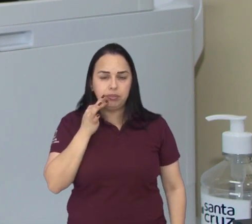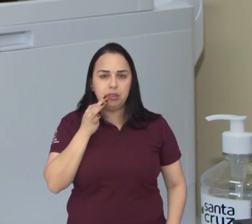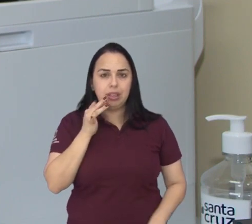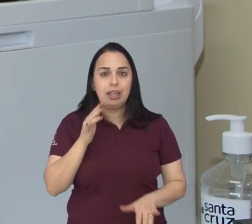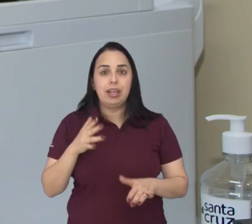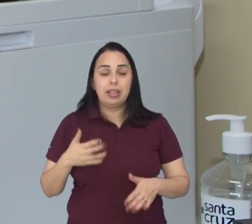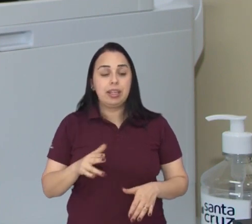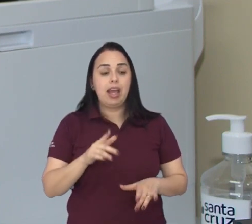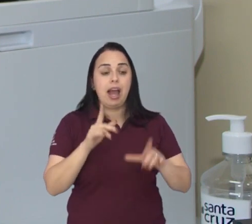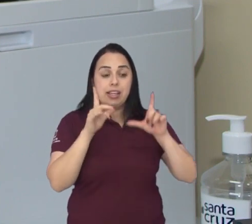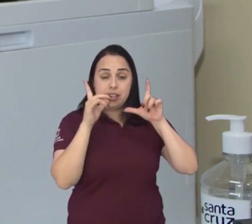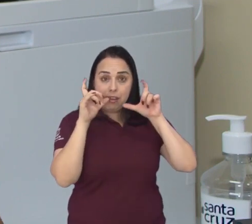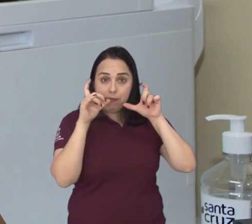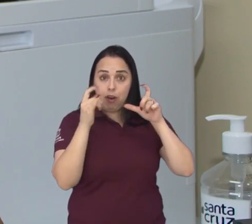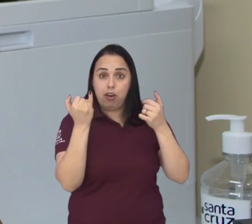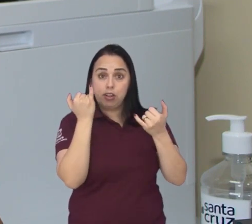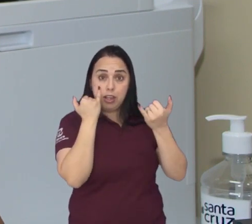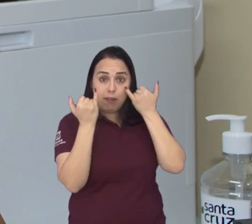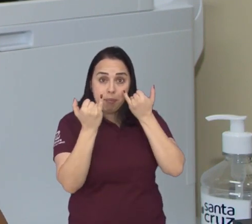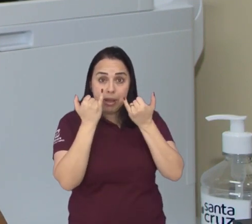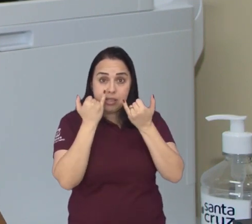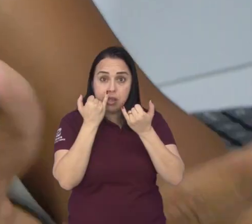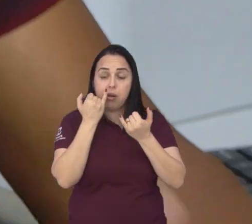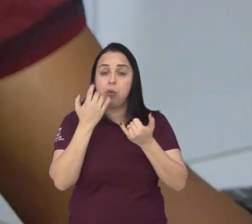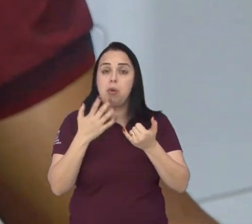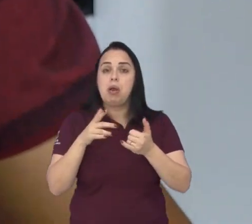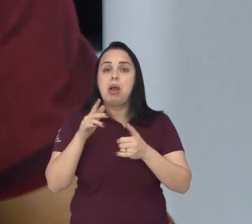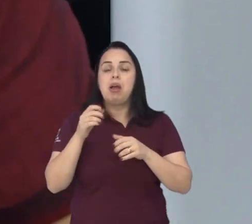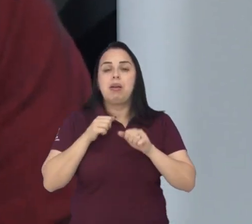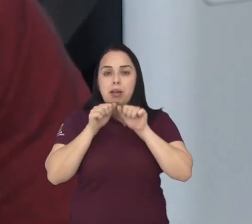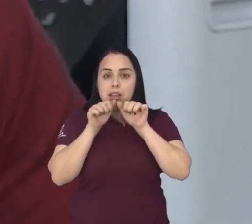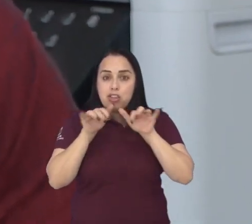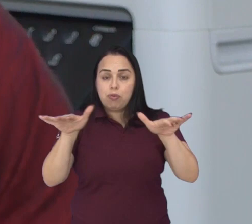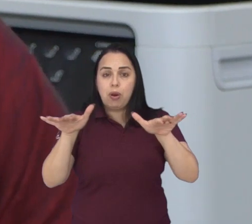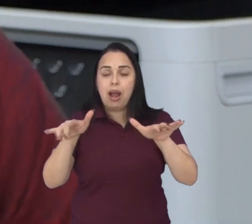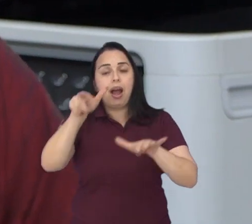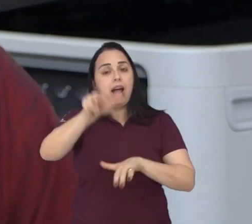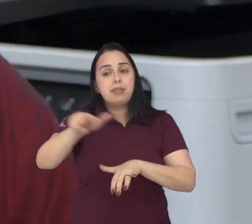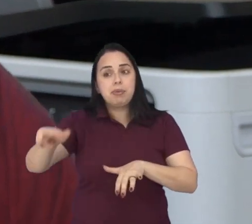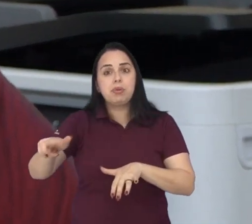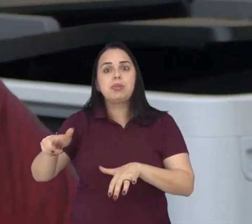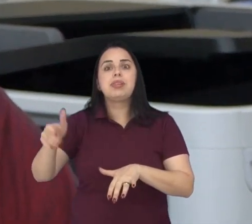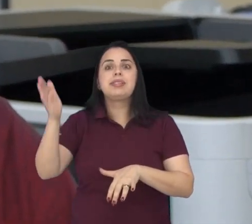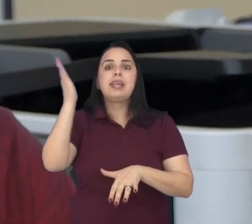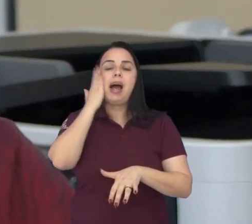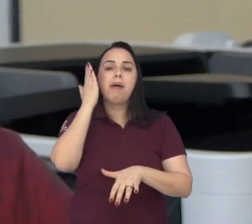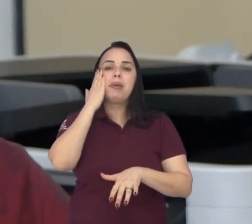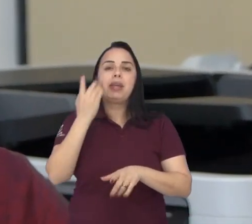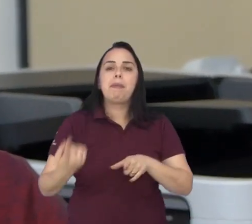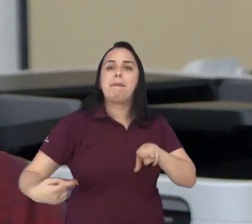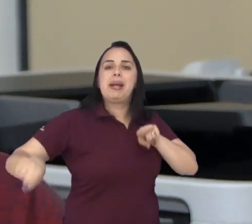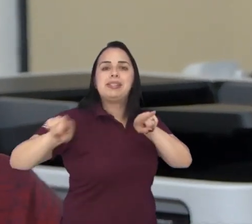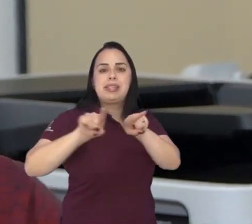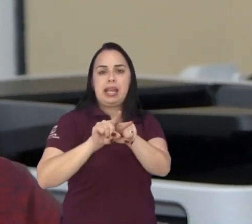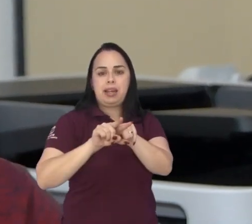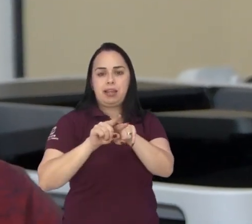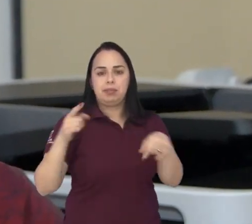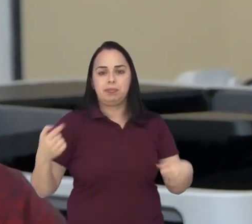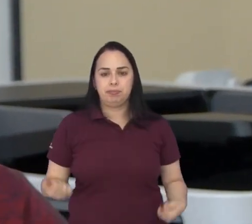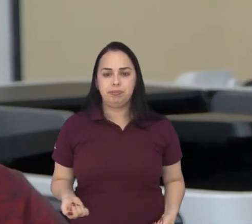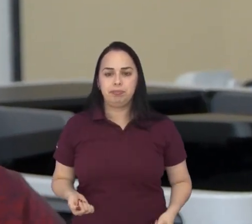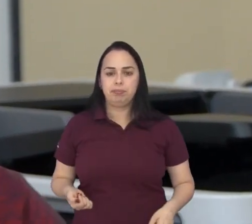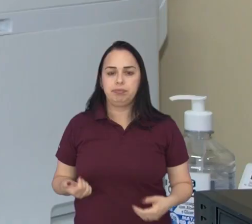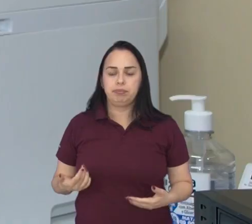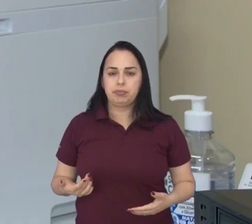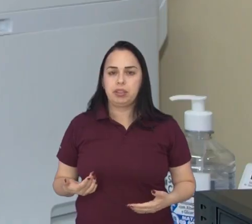Fabião Zagueiro, com a divulgação dessas informações, a população se torna multiplicadora e passa a ser mais uma parceira